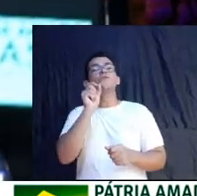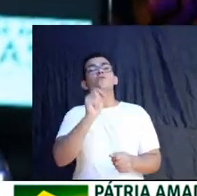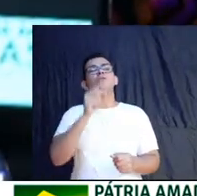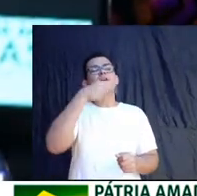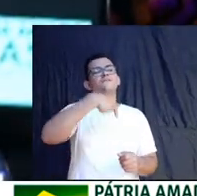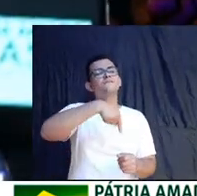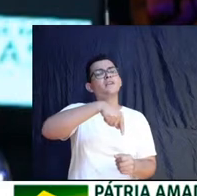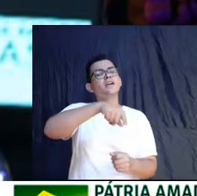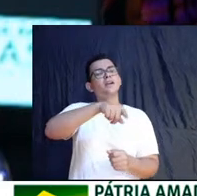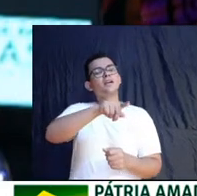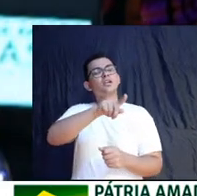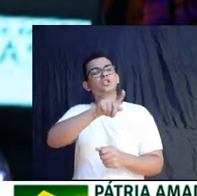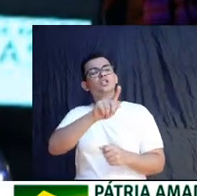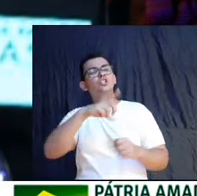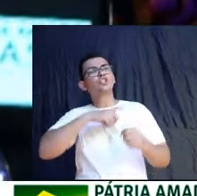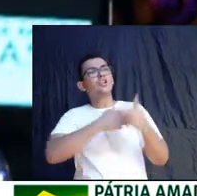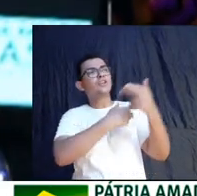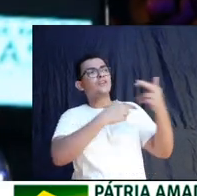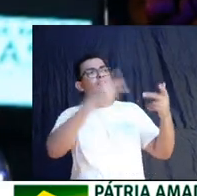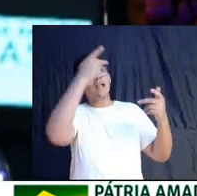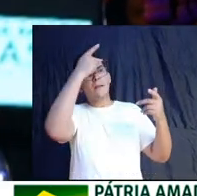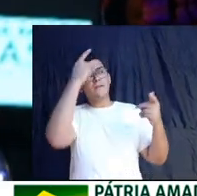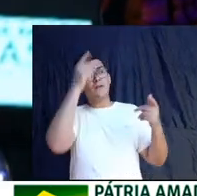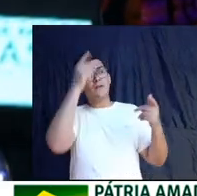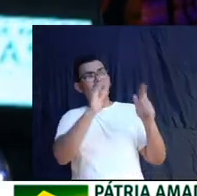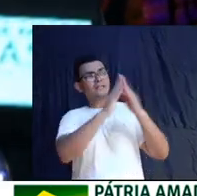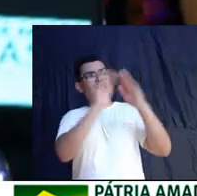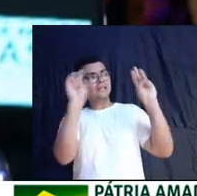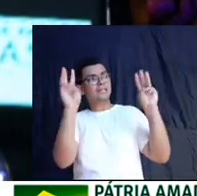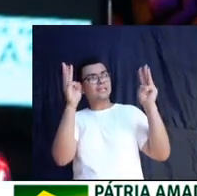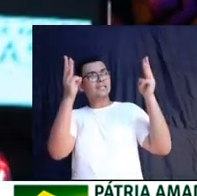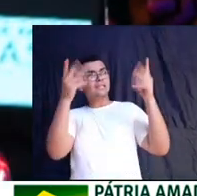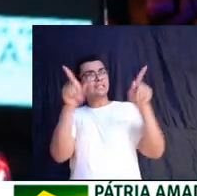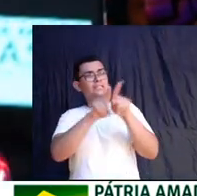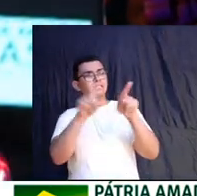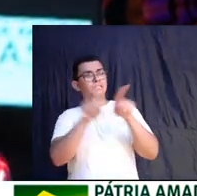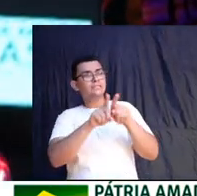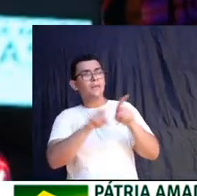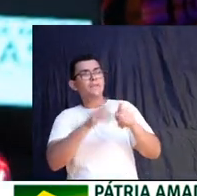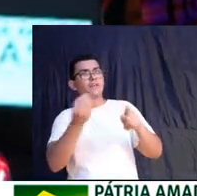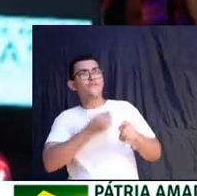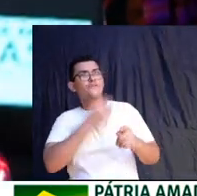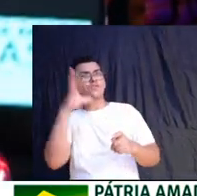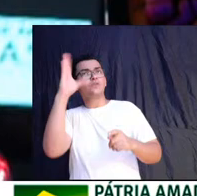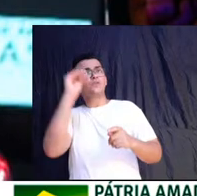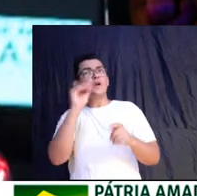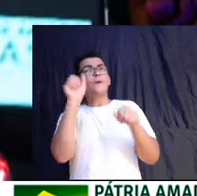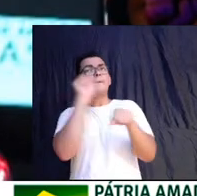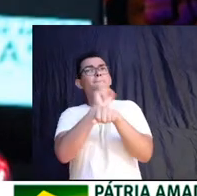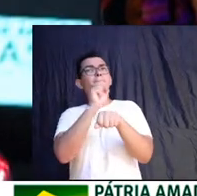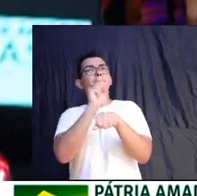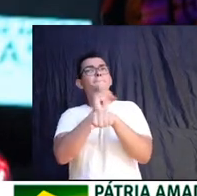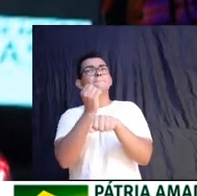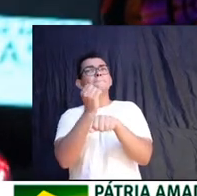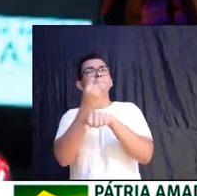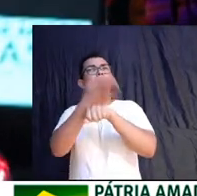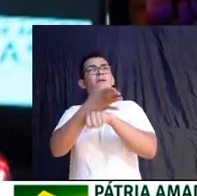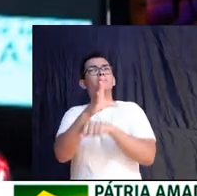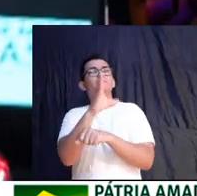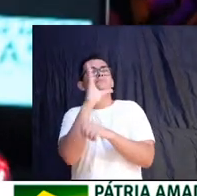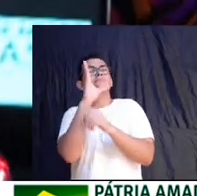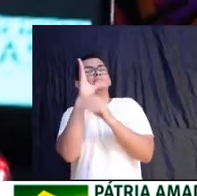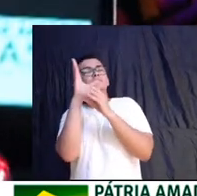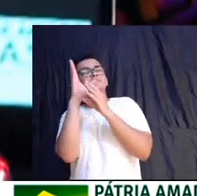os integrantes da vida noturna se foram dormir. E a dama